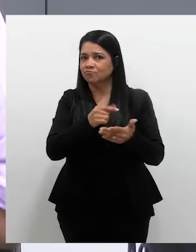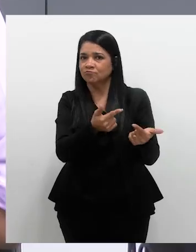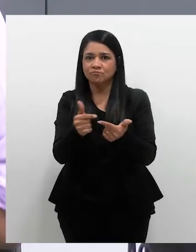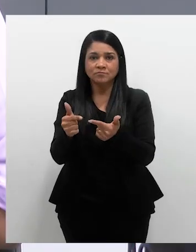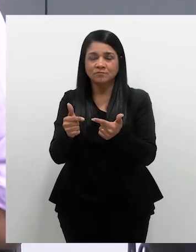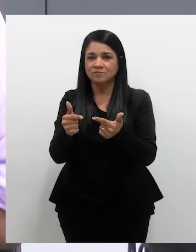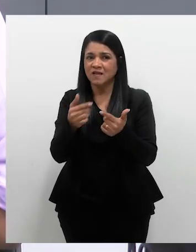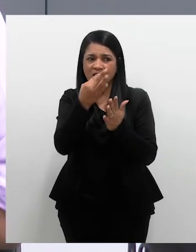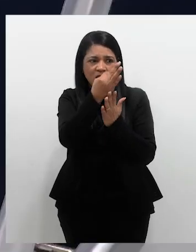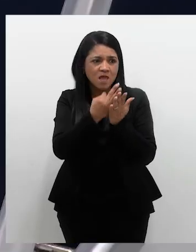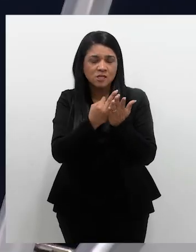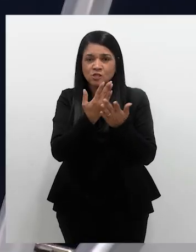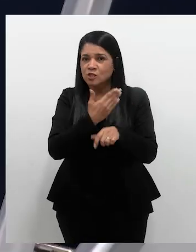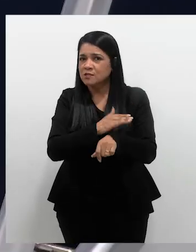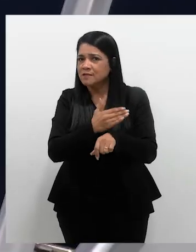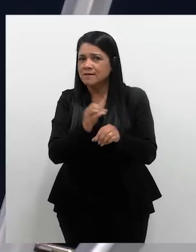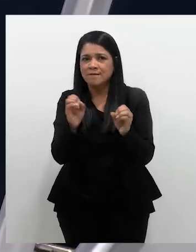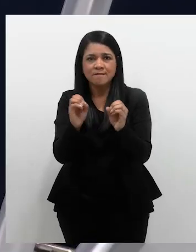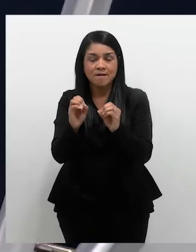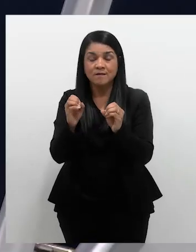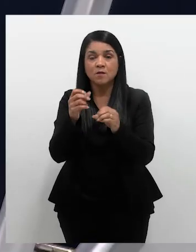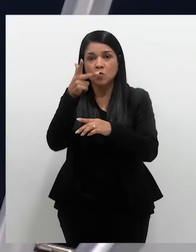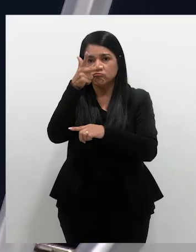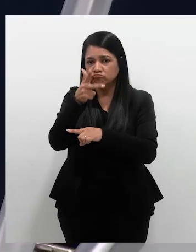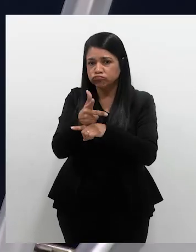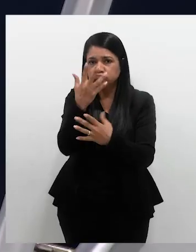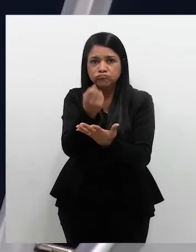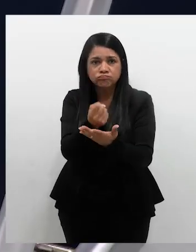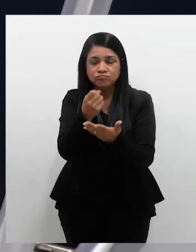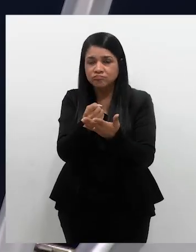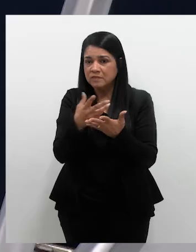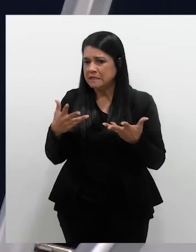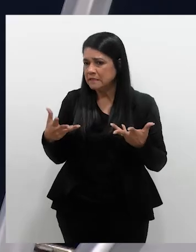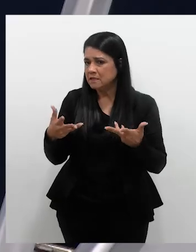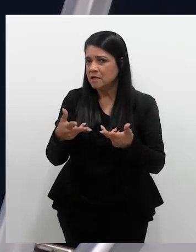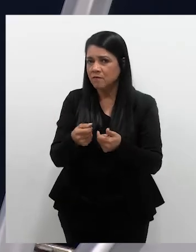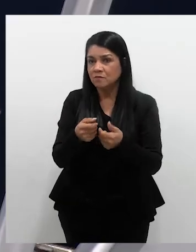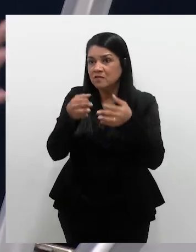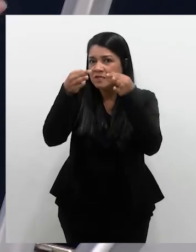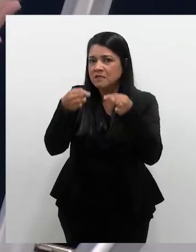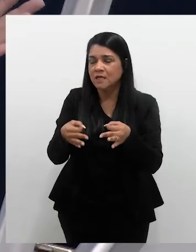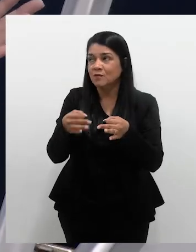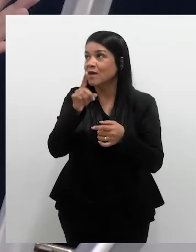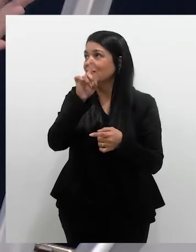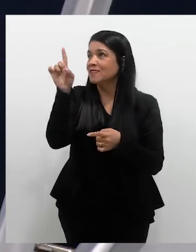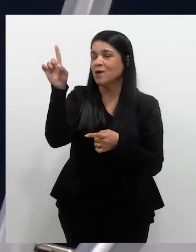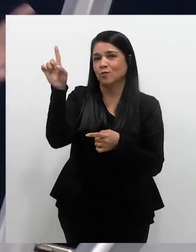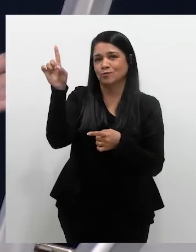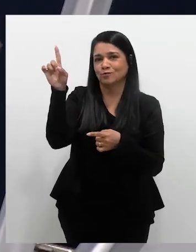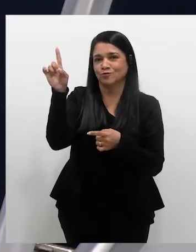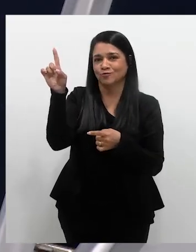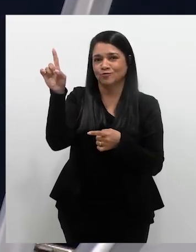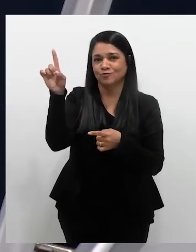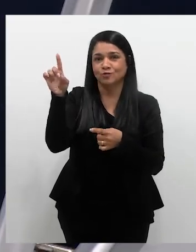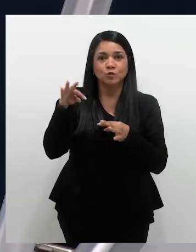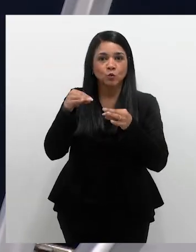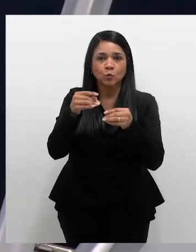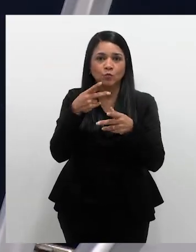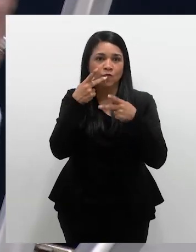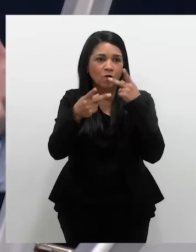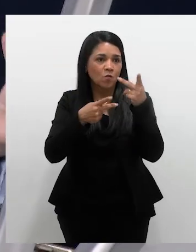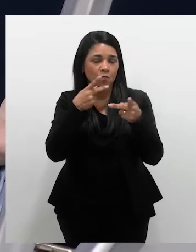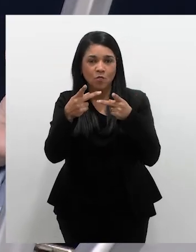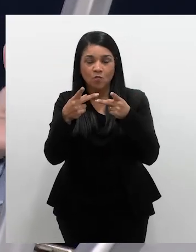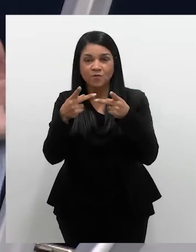você? Então, Nada? eu cheguei para gravar e deu Gravando. tudo certo. E todo mundo falou assim, nossa, é Deus. Porque essa mudança, a